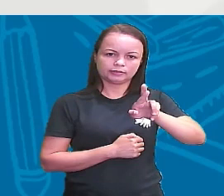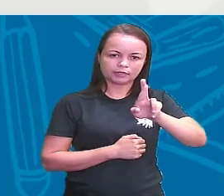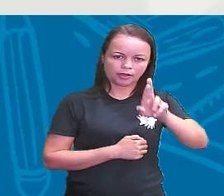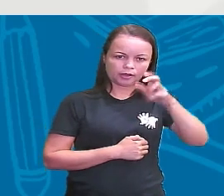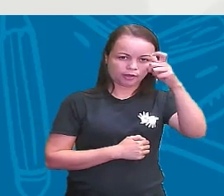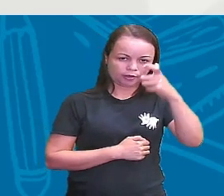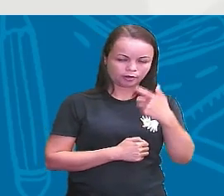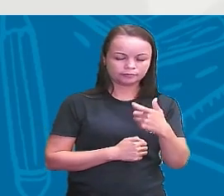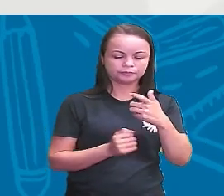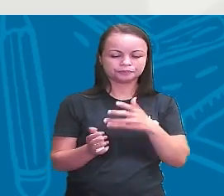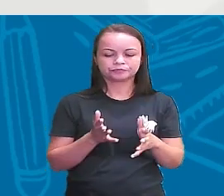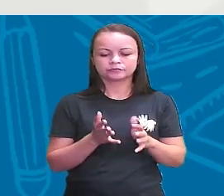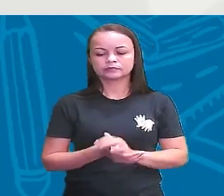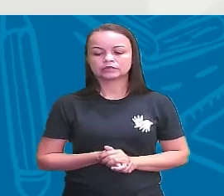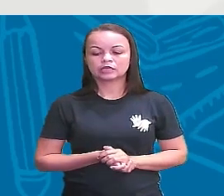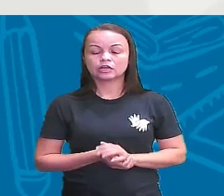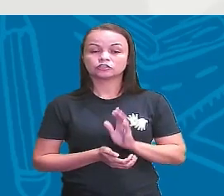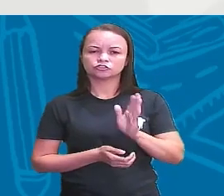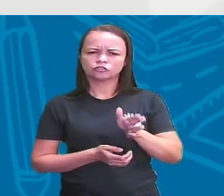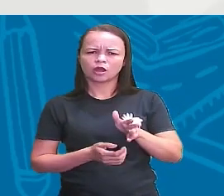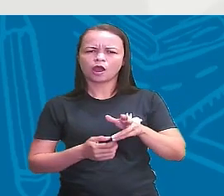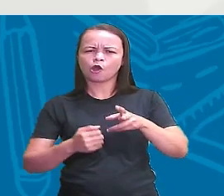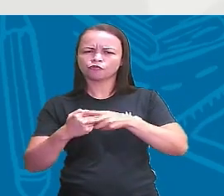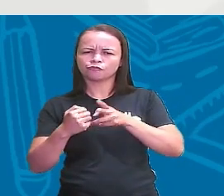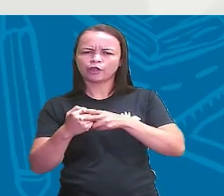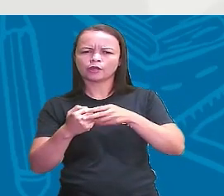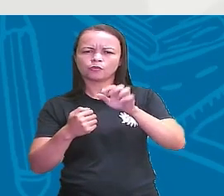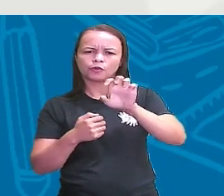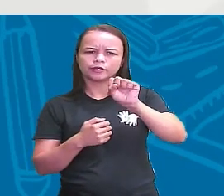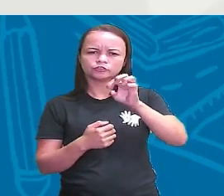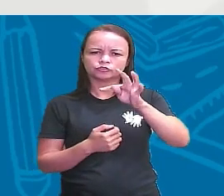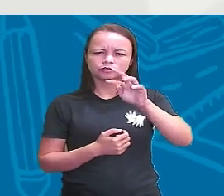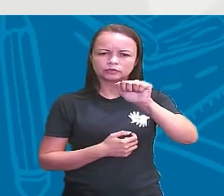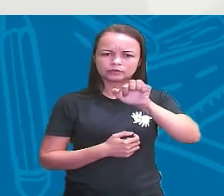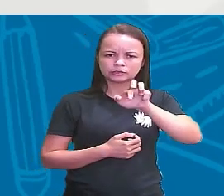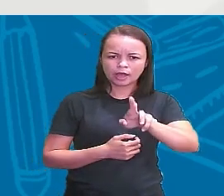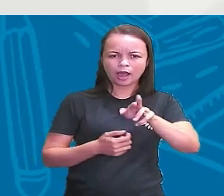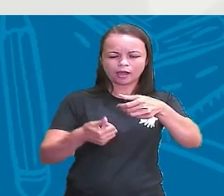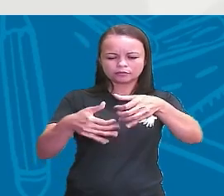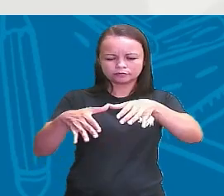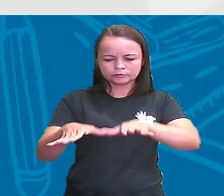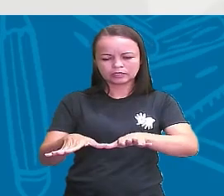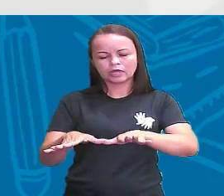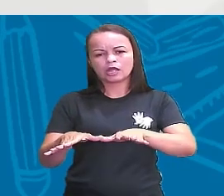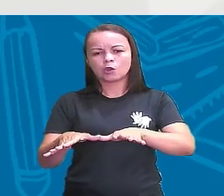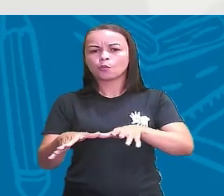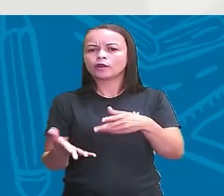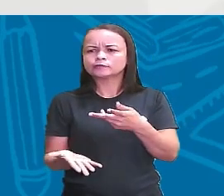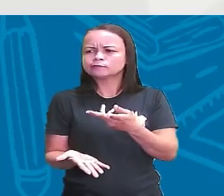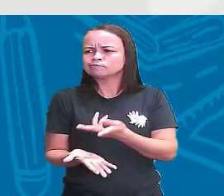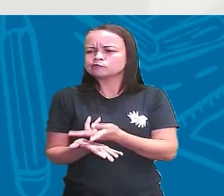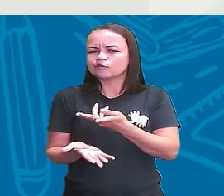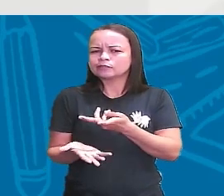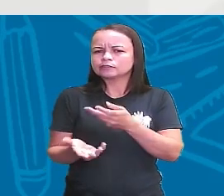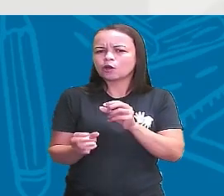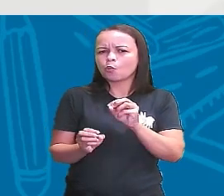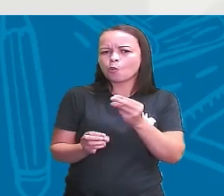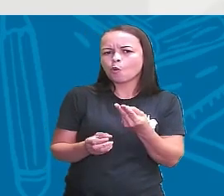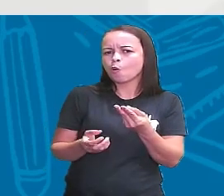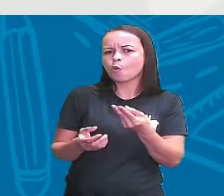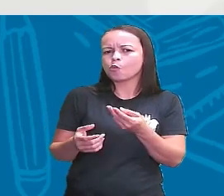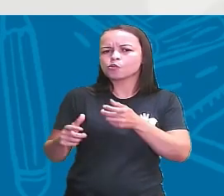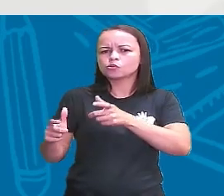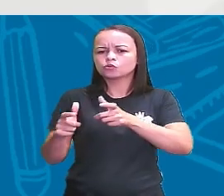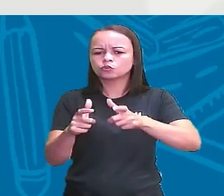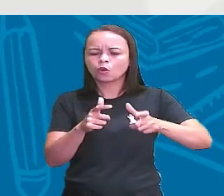estar é um verbo que denota uma situação ou estado e, como tal, indica uma